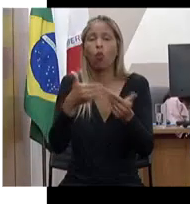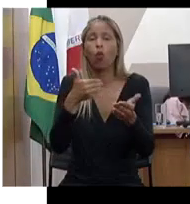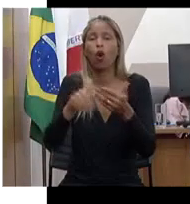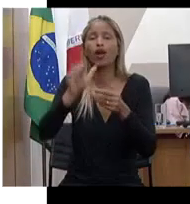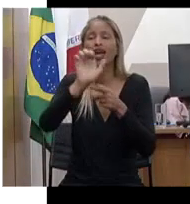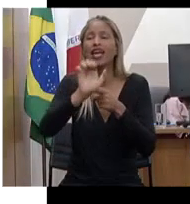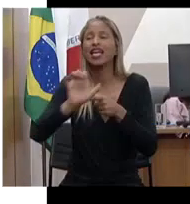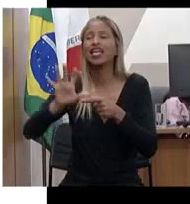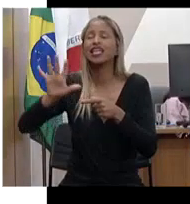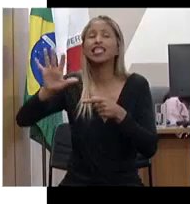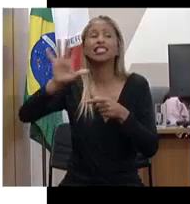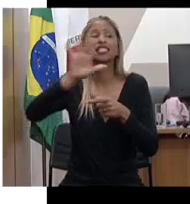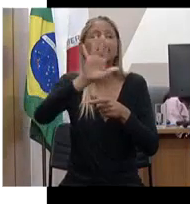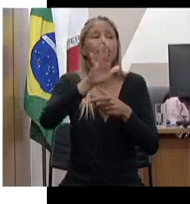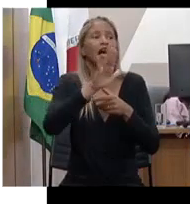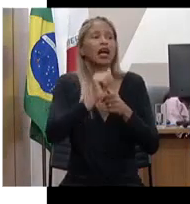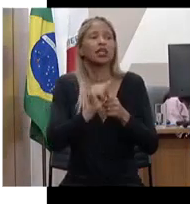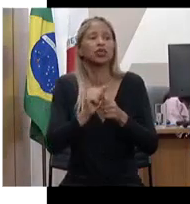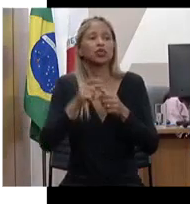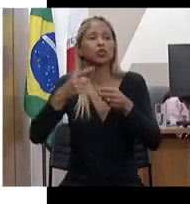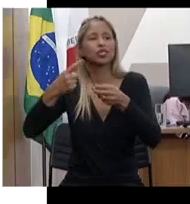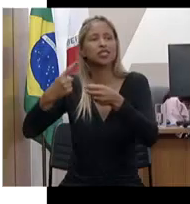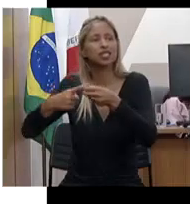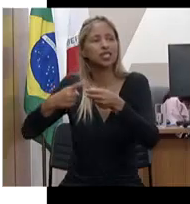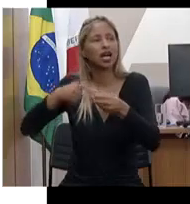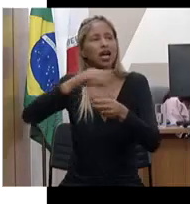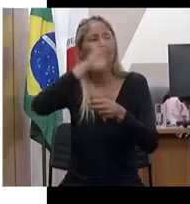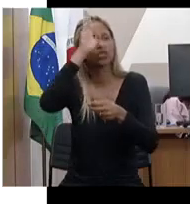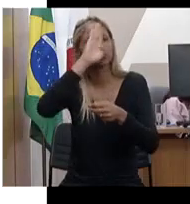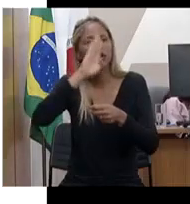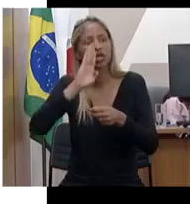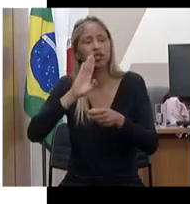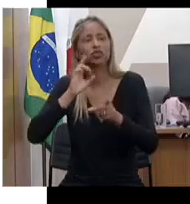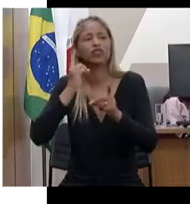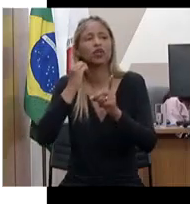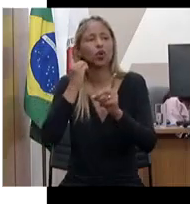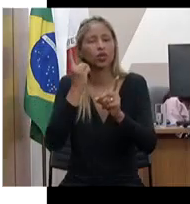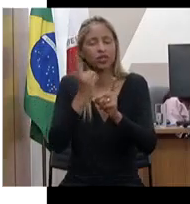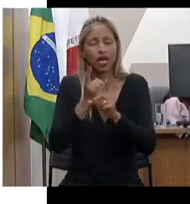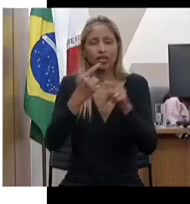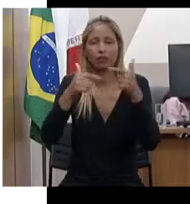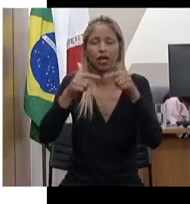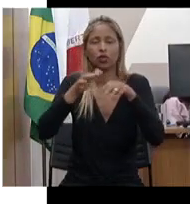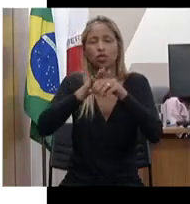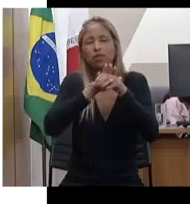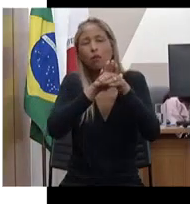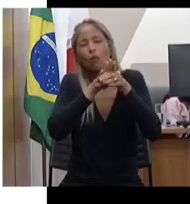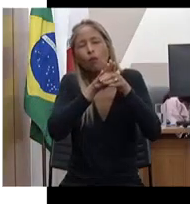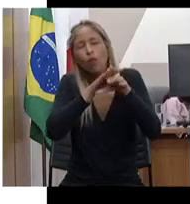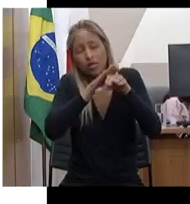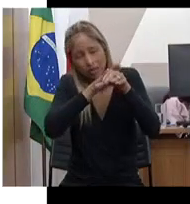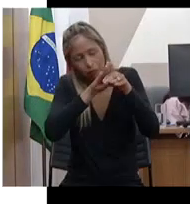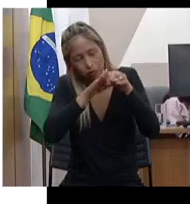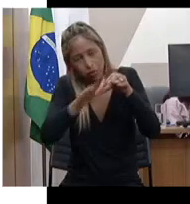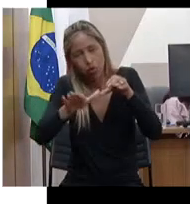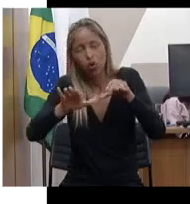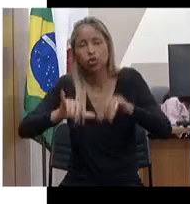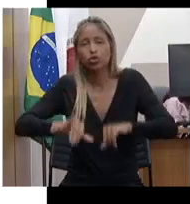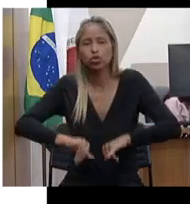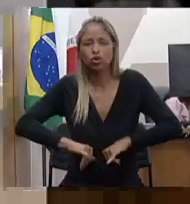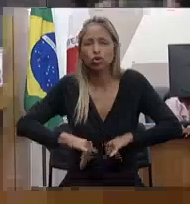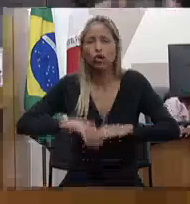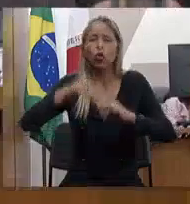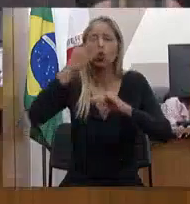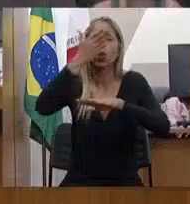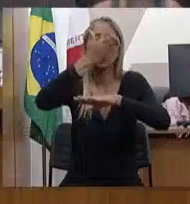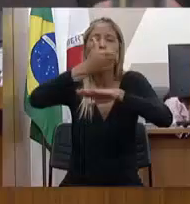estado de qualquer cidade do Brasil você vai encontrar trabalhador soterrado o trabalhador sofreu a perda do